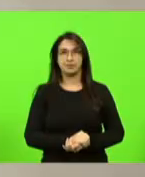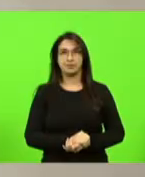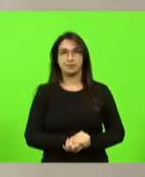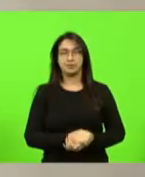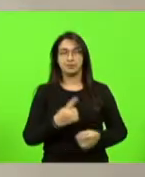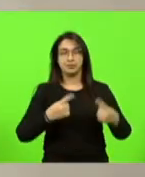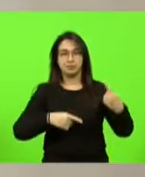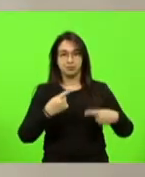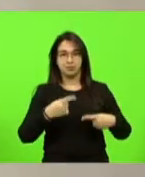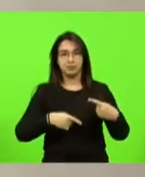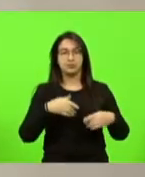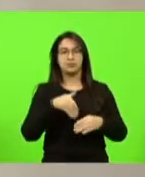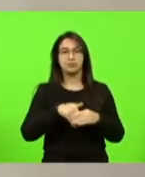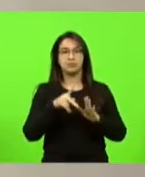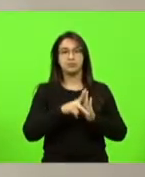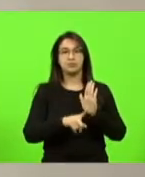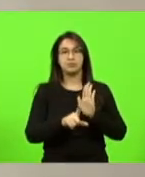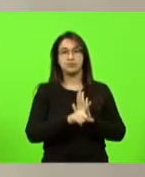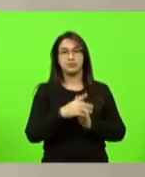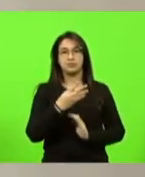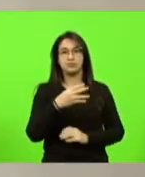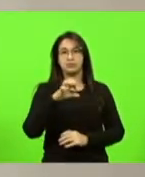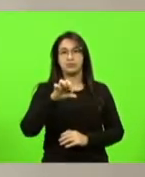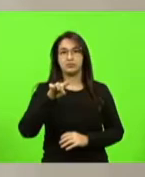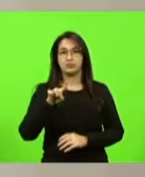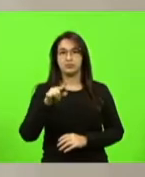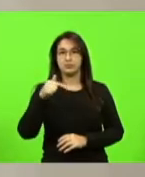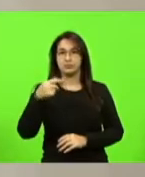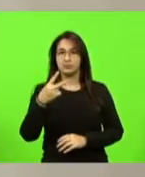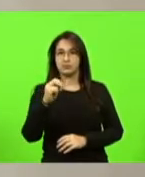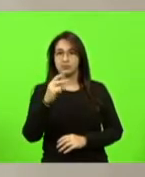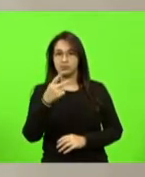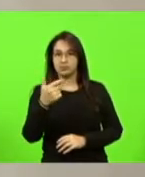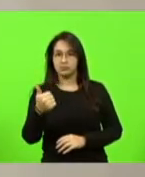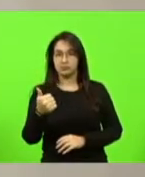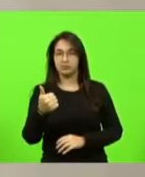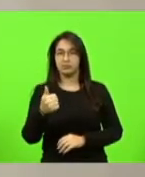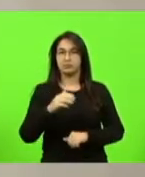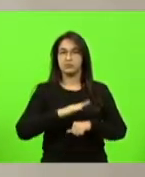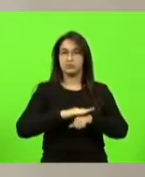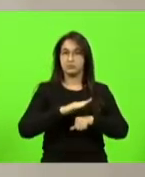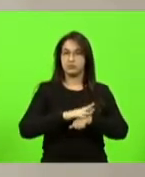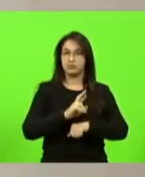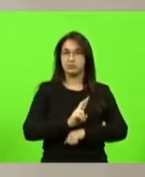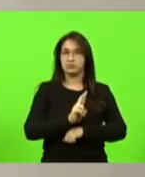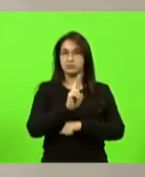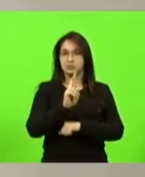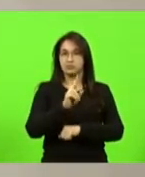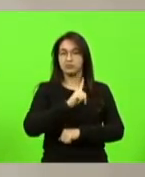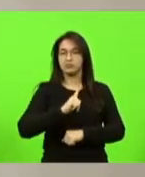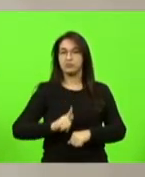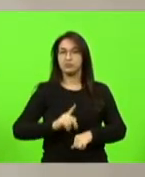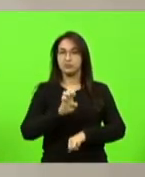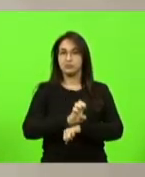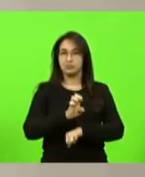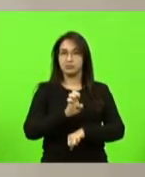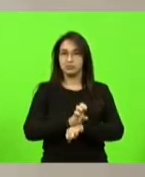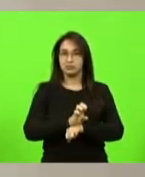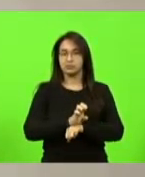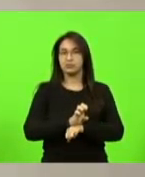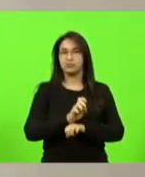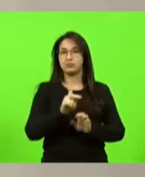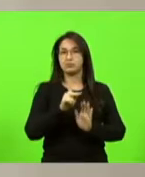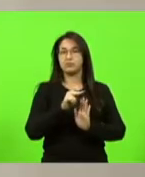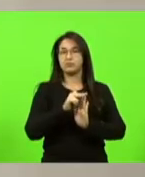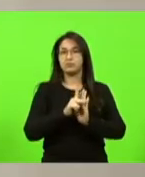Discussão e votação do projeto de lei 49.7/2021, autor... Governo do Estado institui o Programa